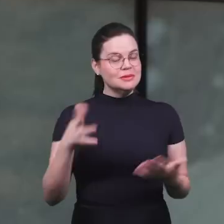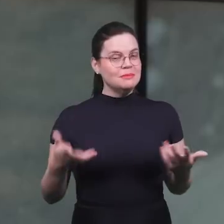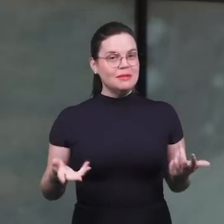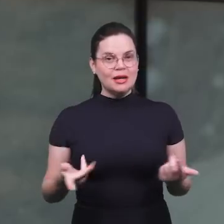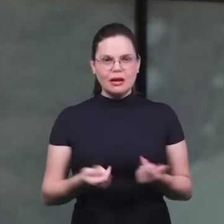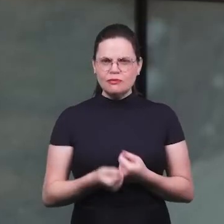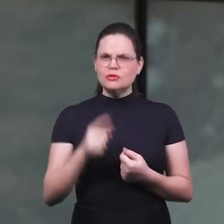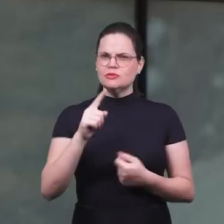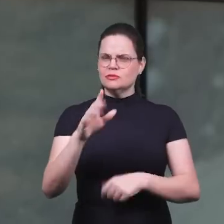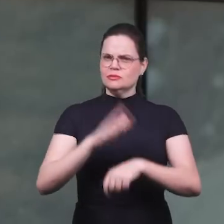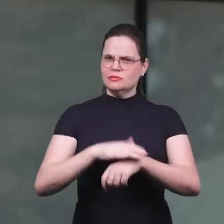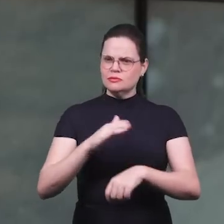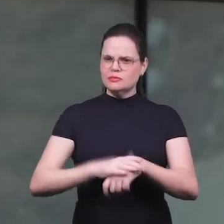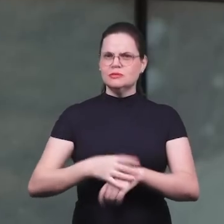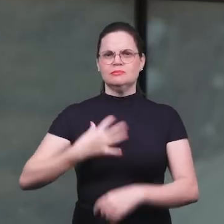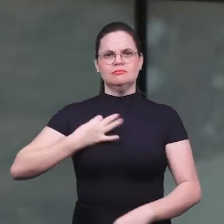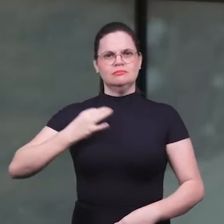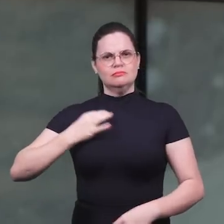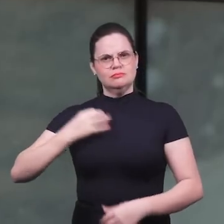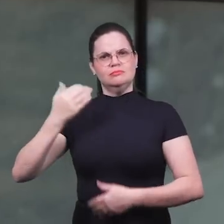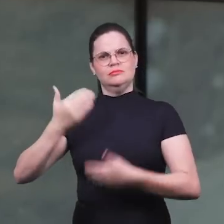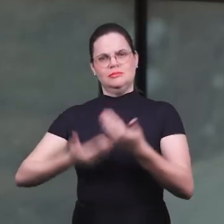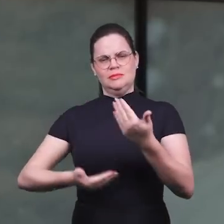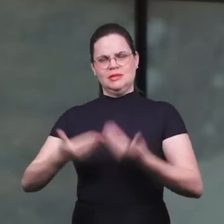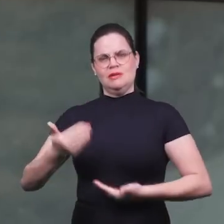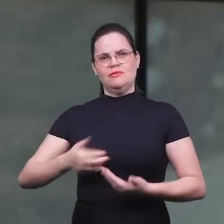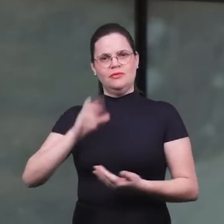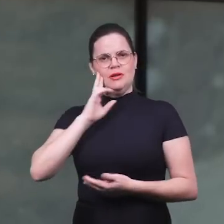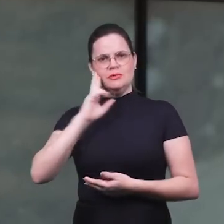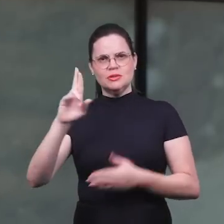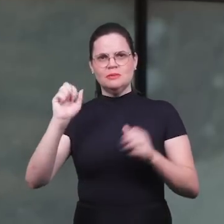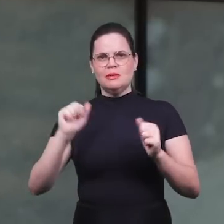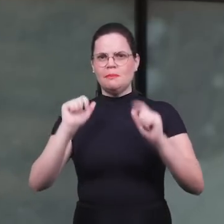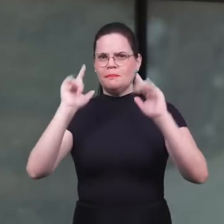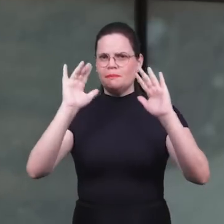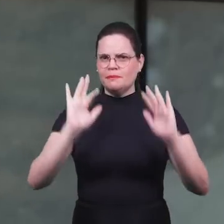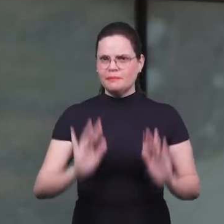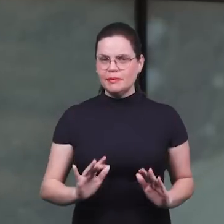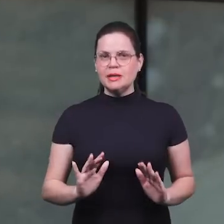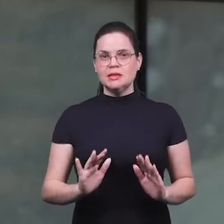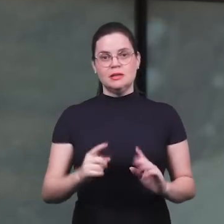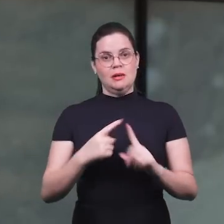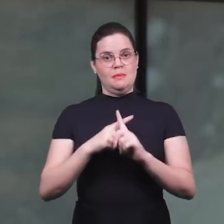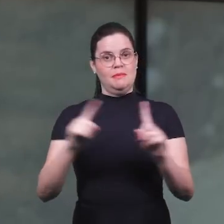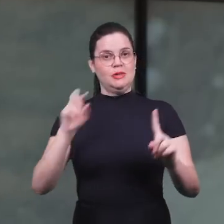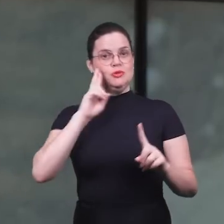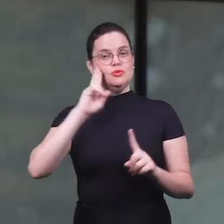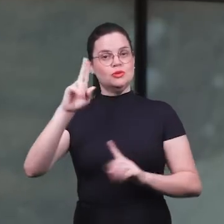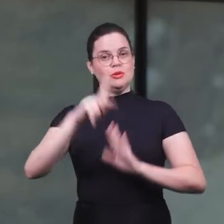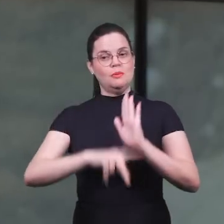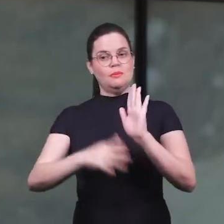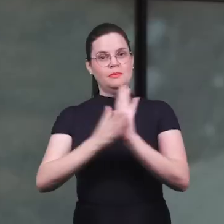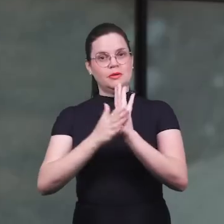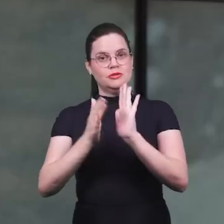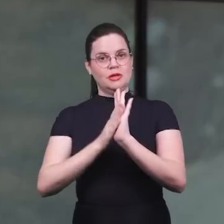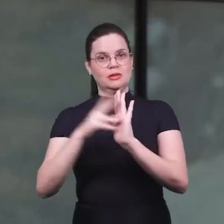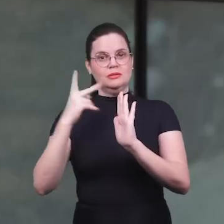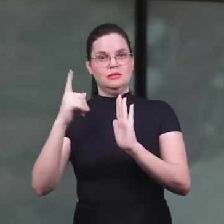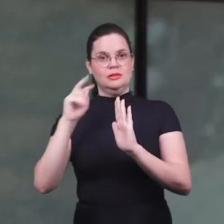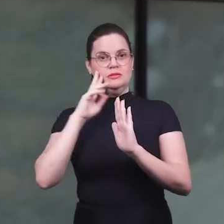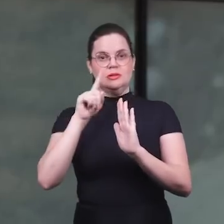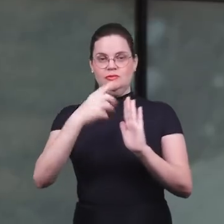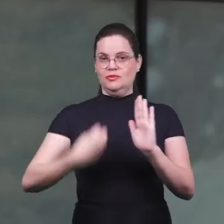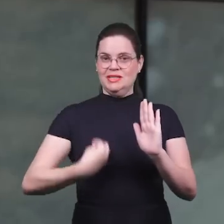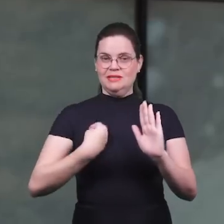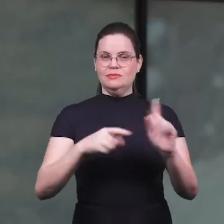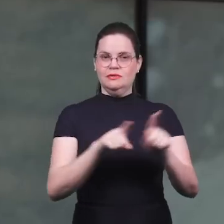tempo para dedicar ao Senhor é uma bênção. Mas às vezes o Senhor precisa, ou o Senhor quer, ou o projeto dele na sua vida é que você passe